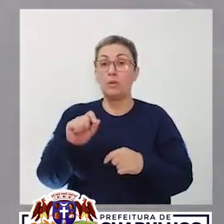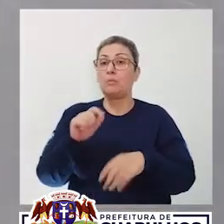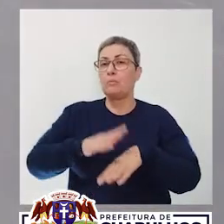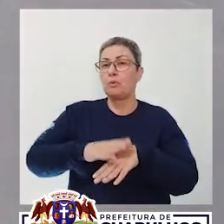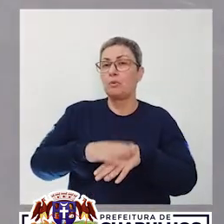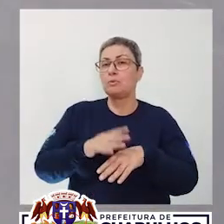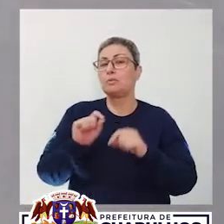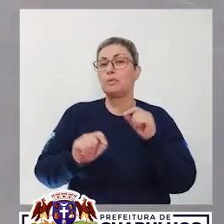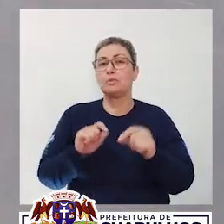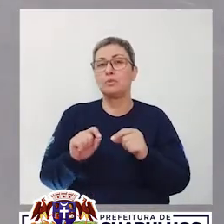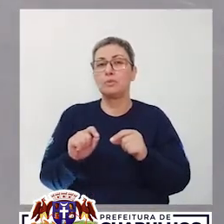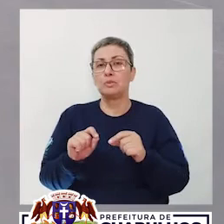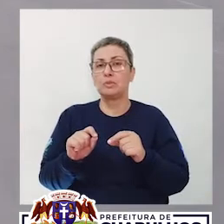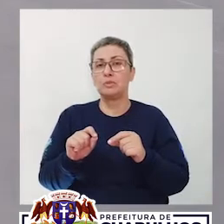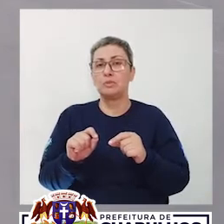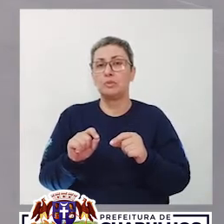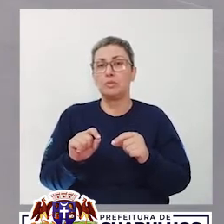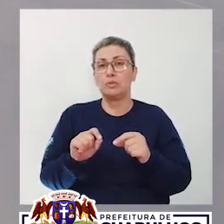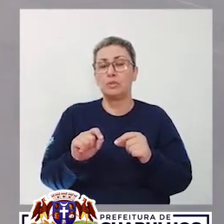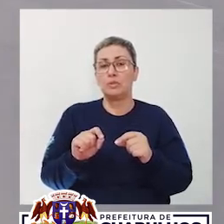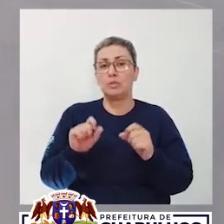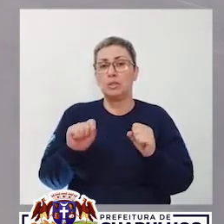né? Você pode